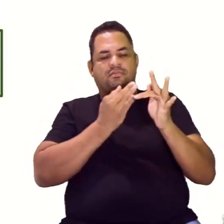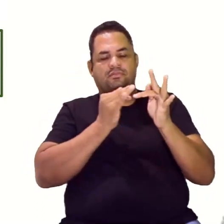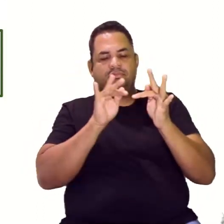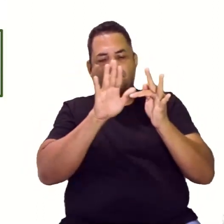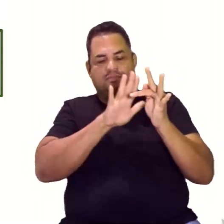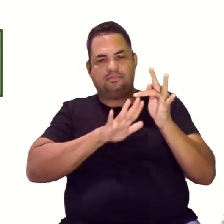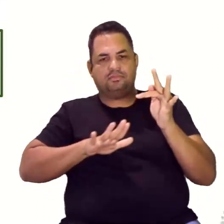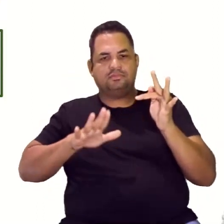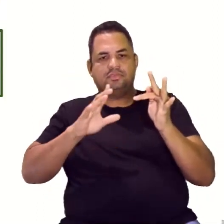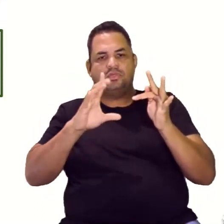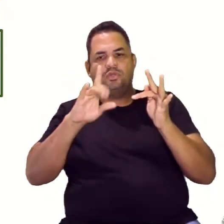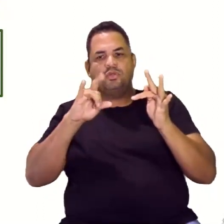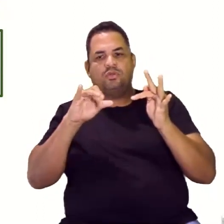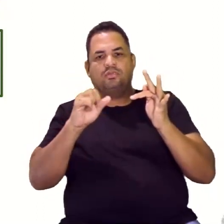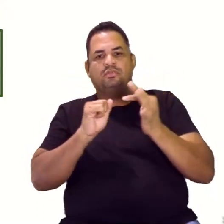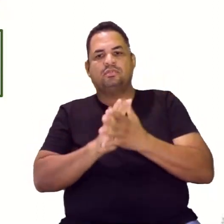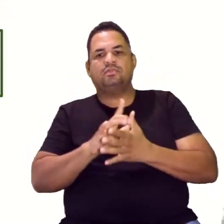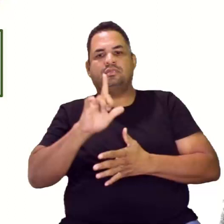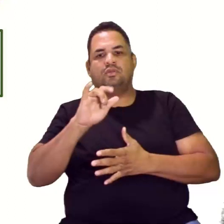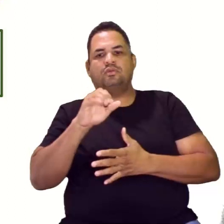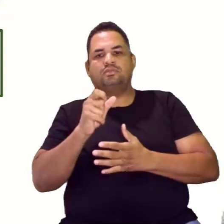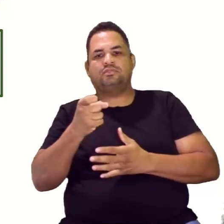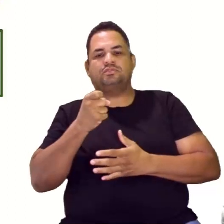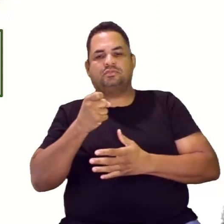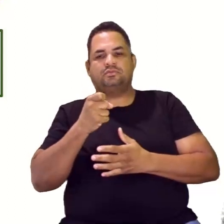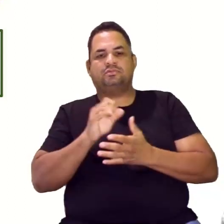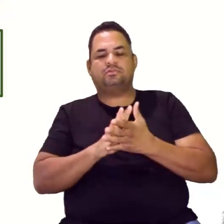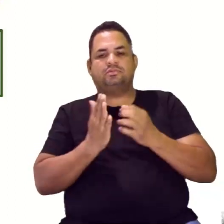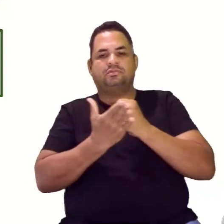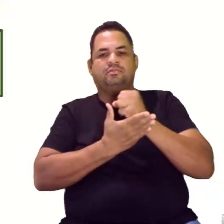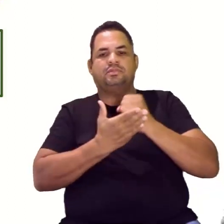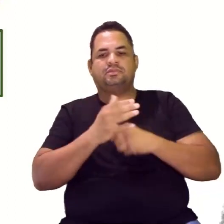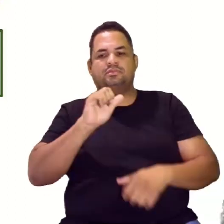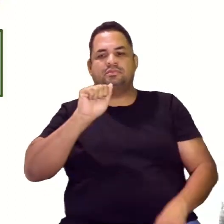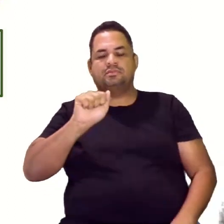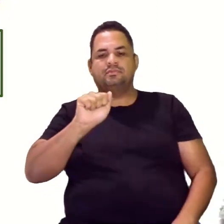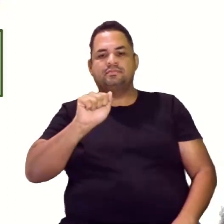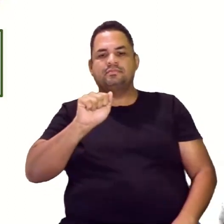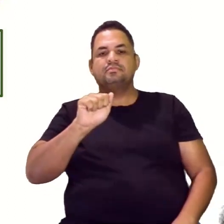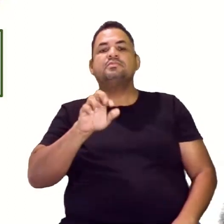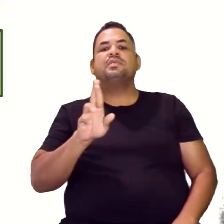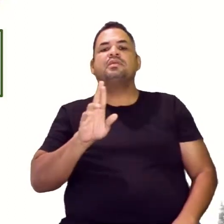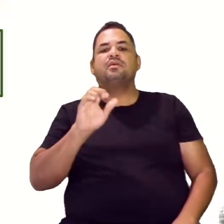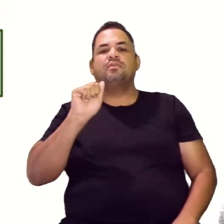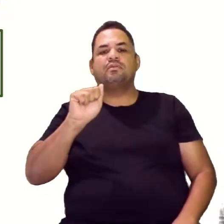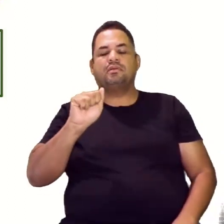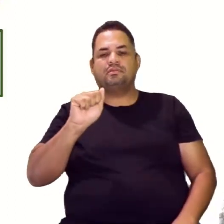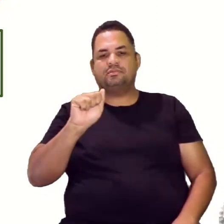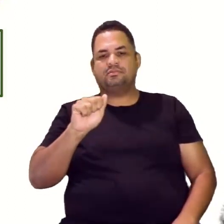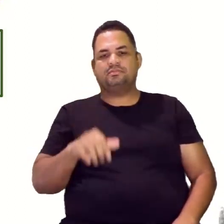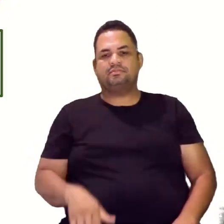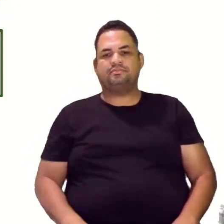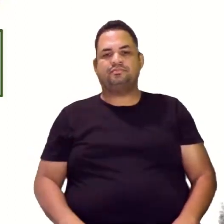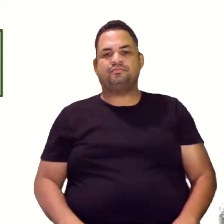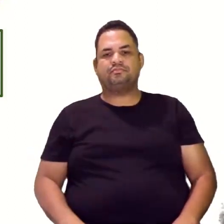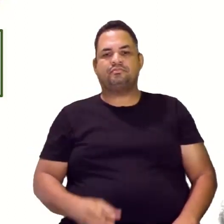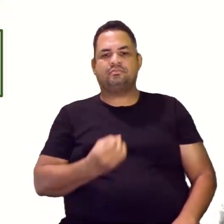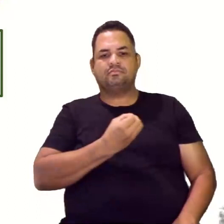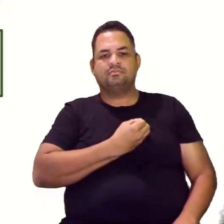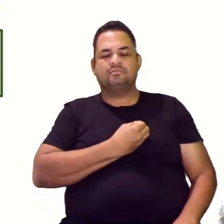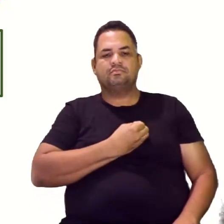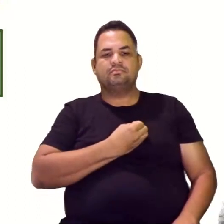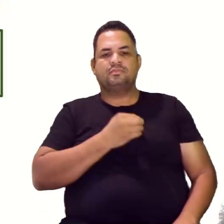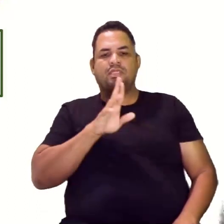tipo f de x igual a log de x na base a. E esse a, quem é? Esse a, ele é um